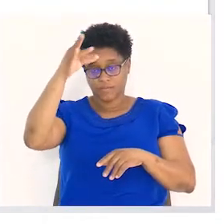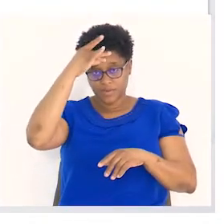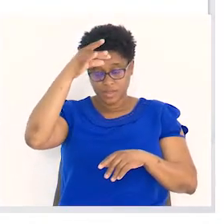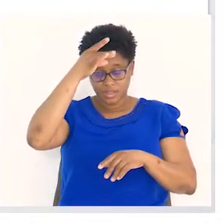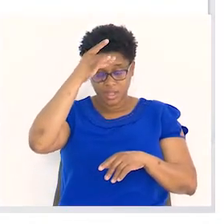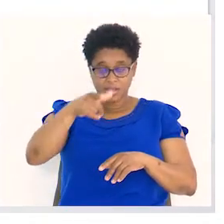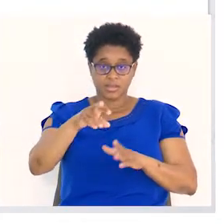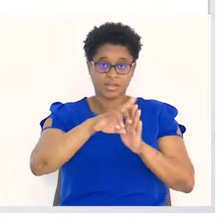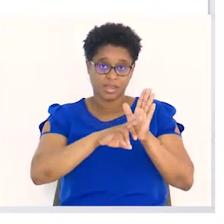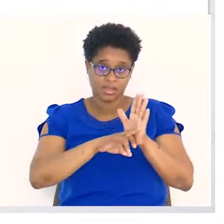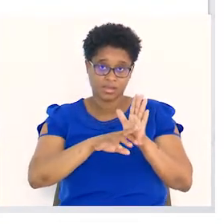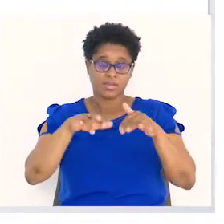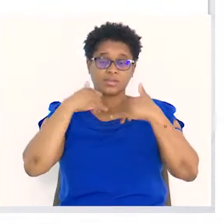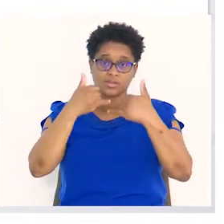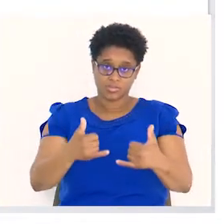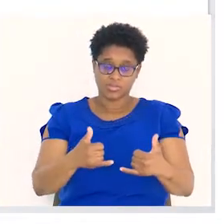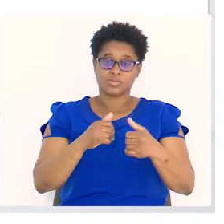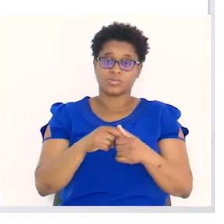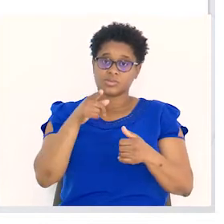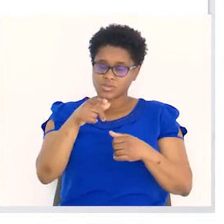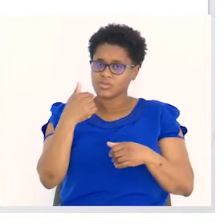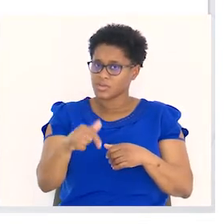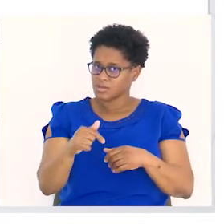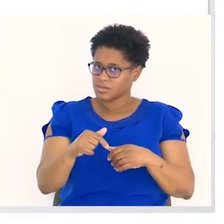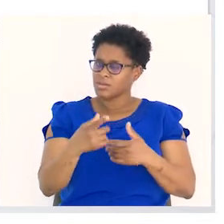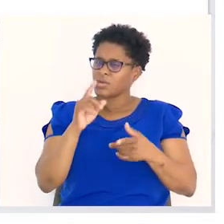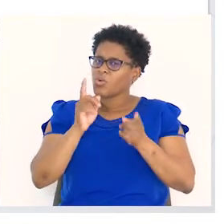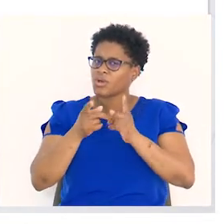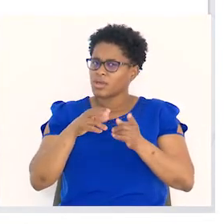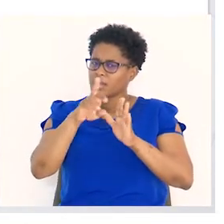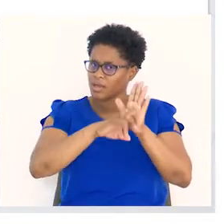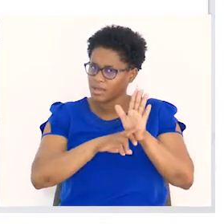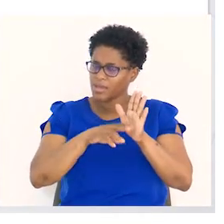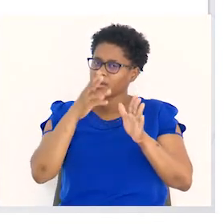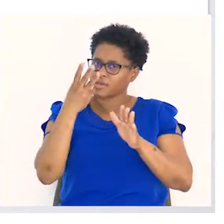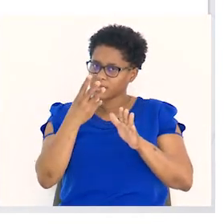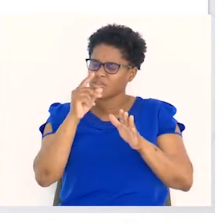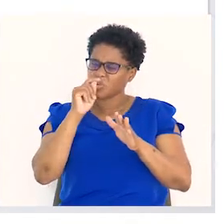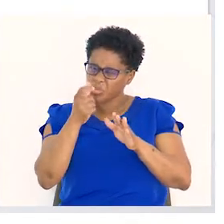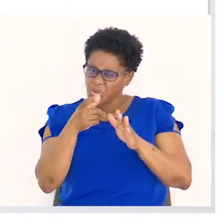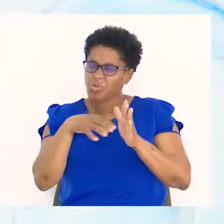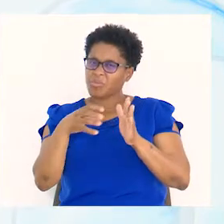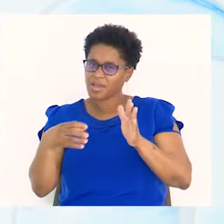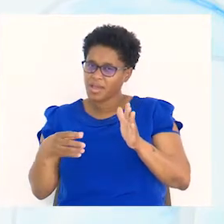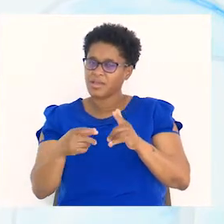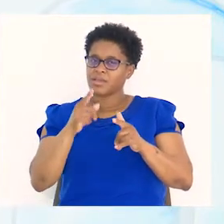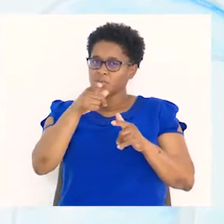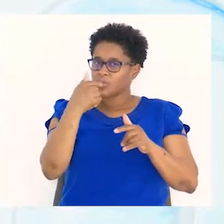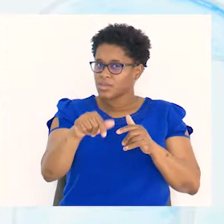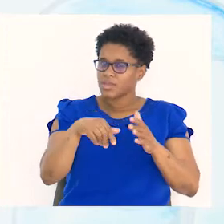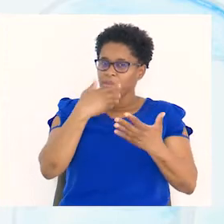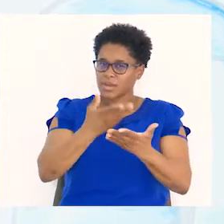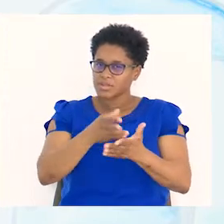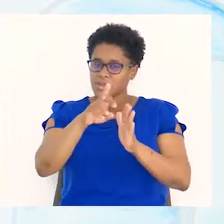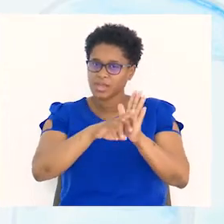A partir da regra 1, fixar essas regras. De seguida, tu vais ter o quê? A regra 3 é um pouco